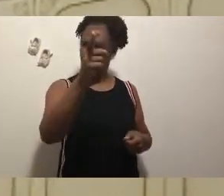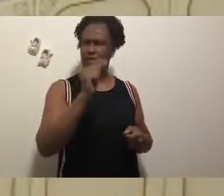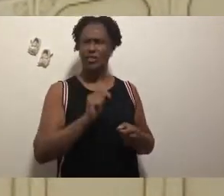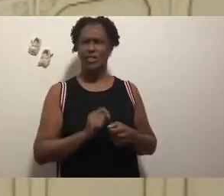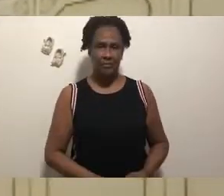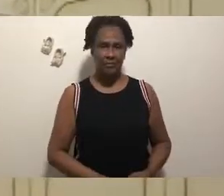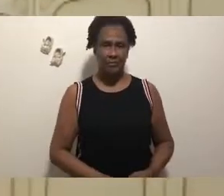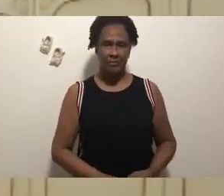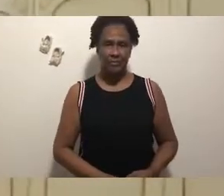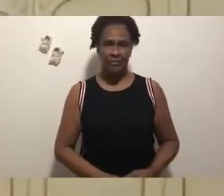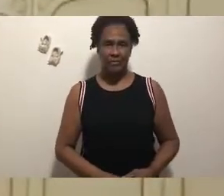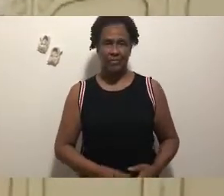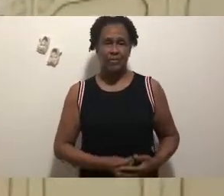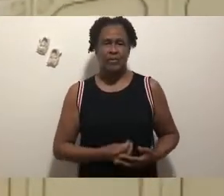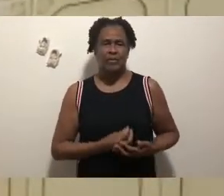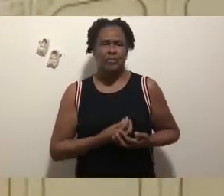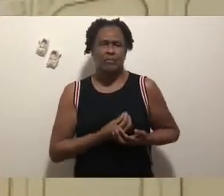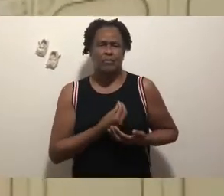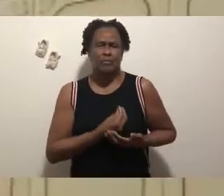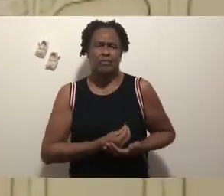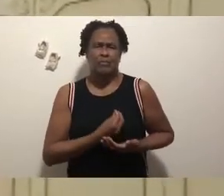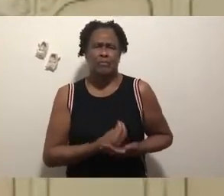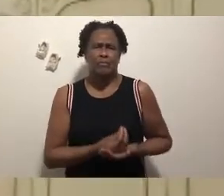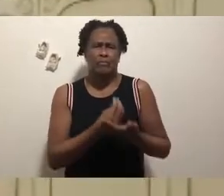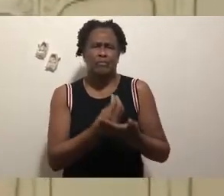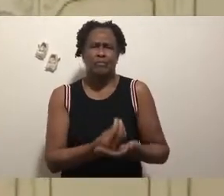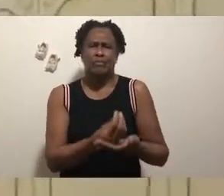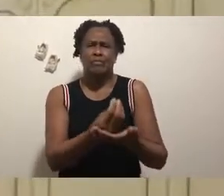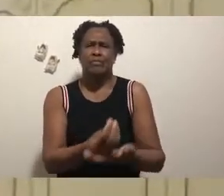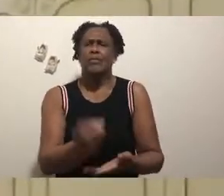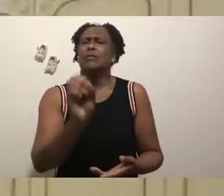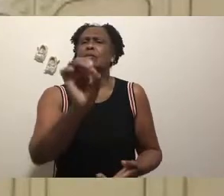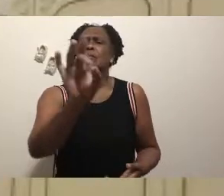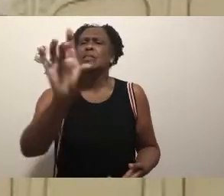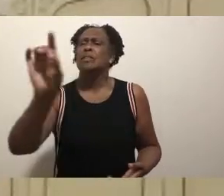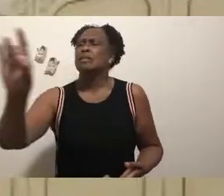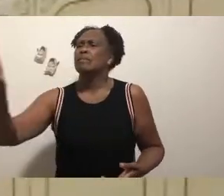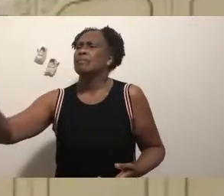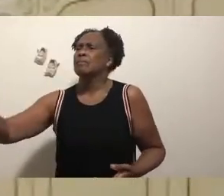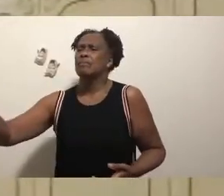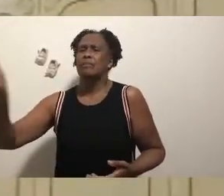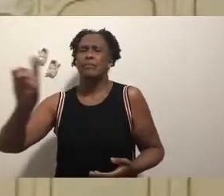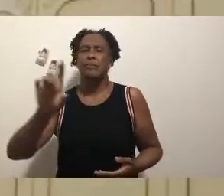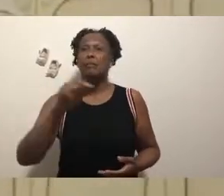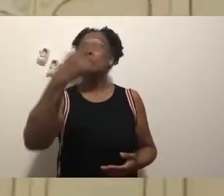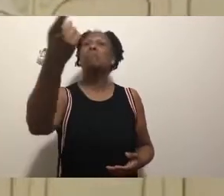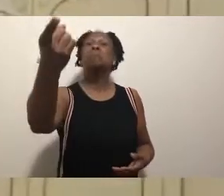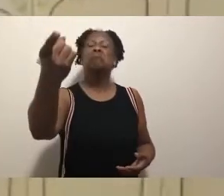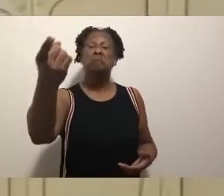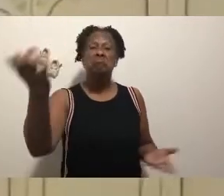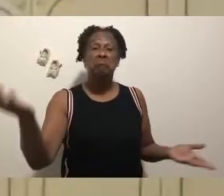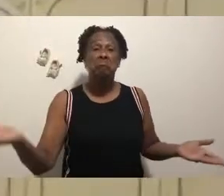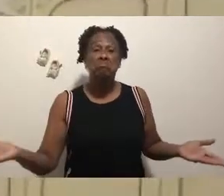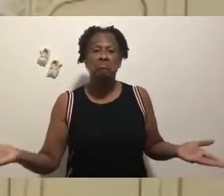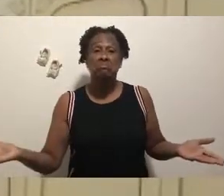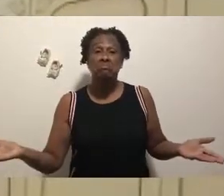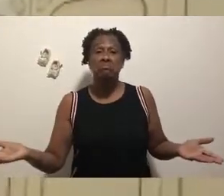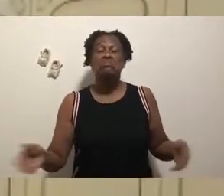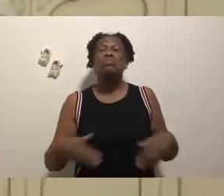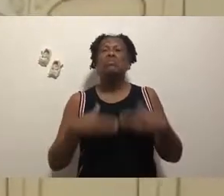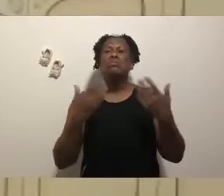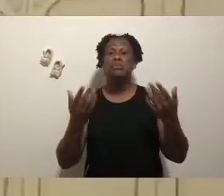Ele deu a vida por cada um de nós. E você, o que podes fazer